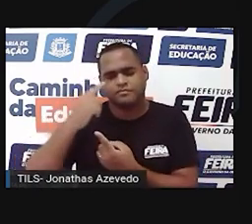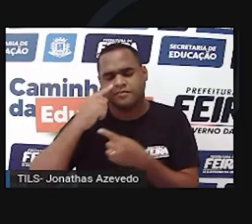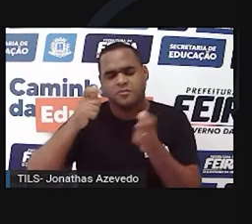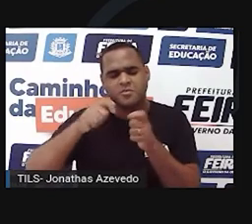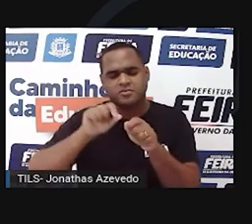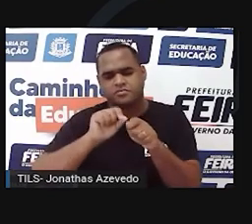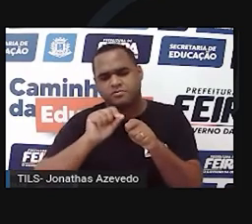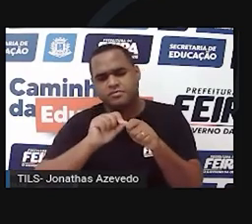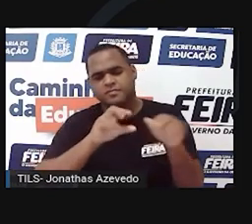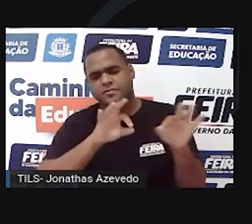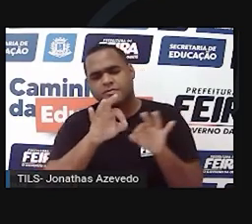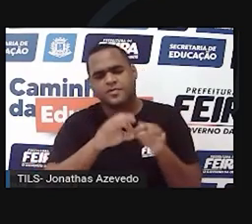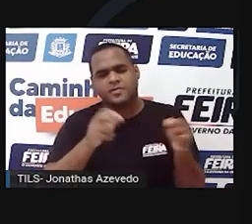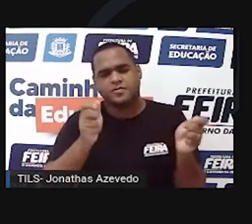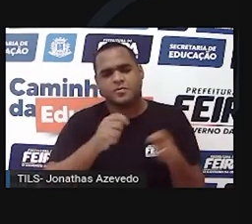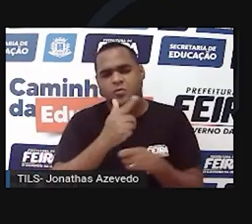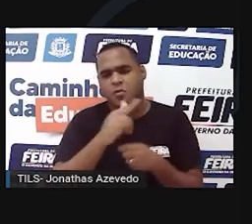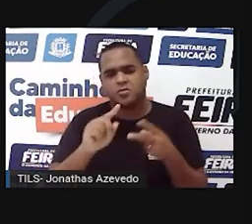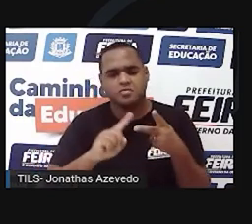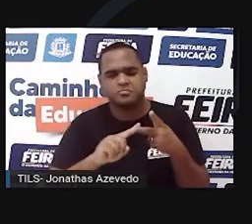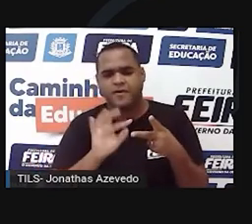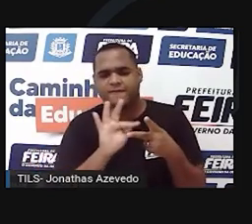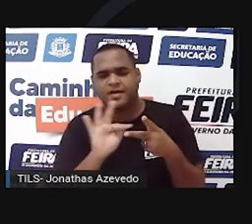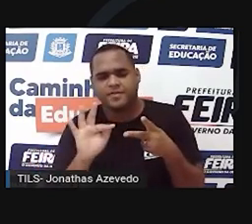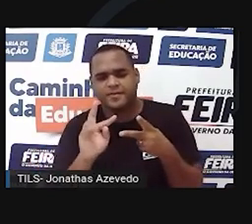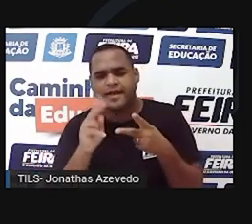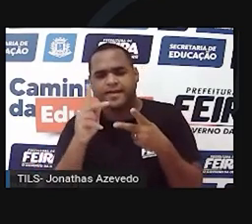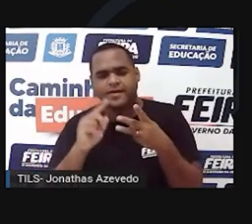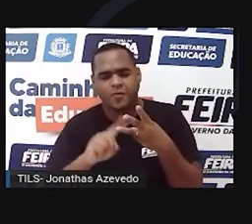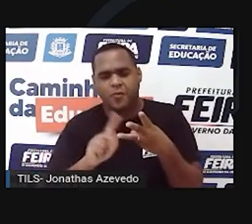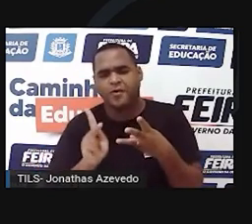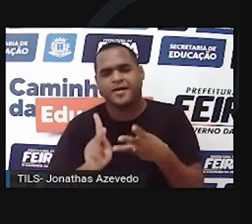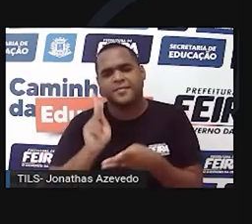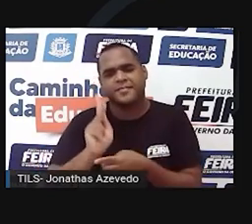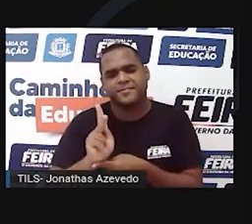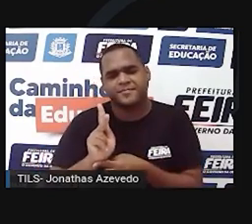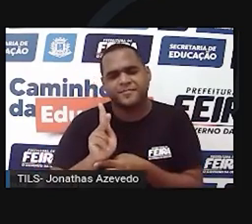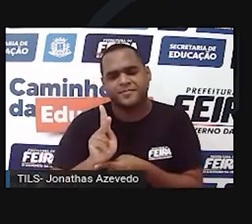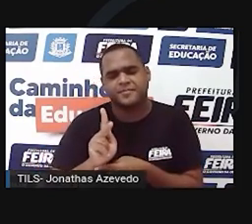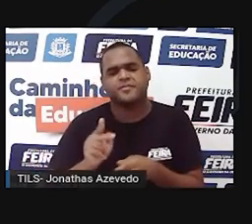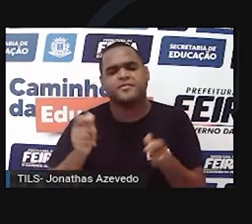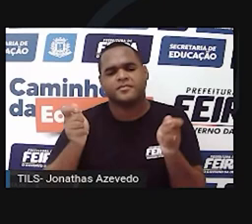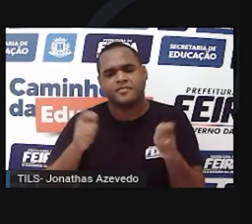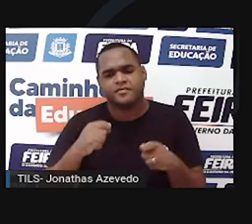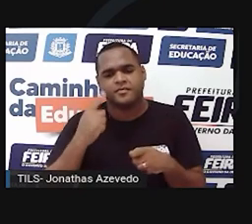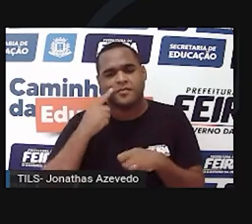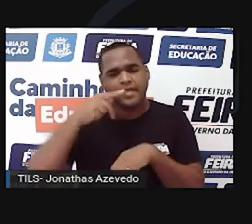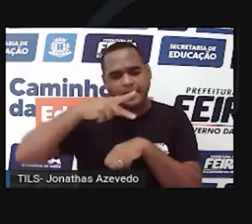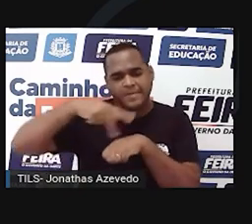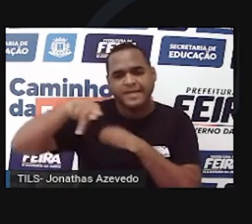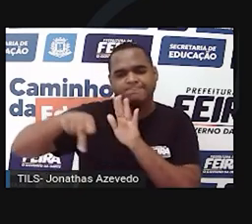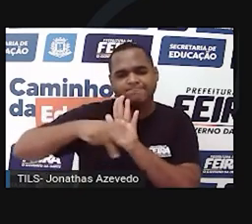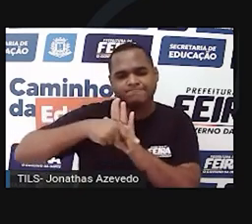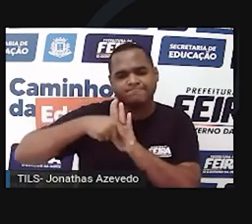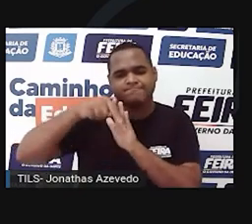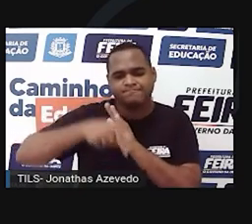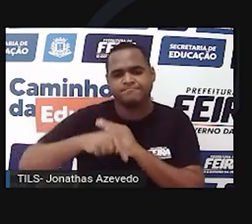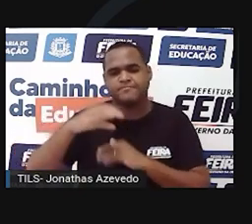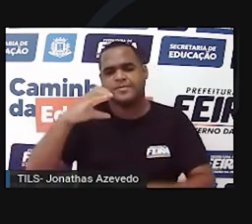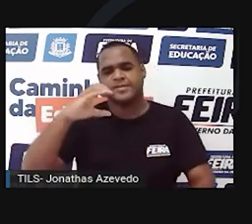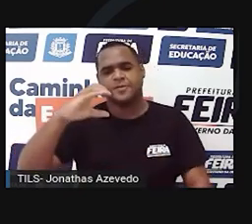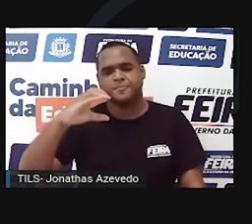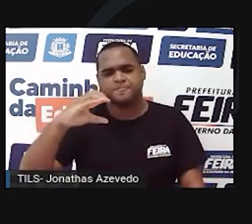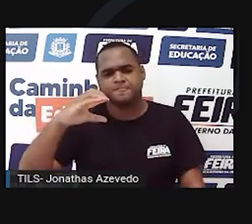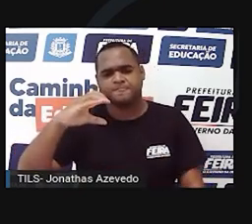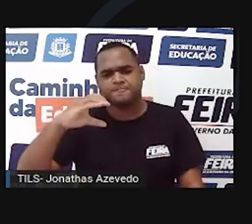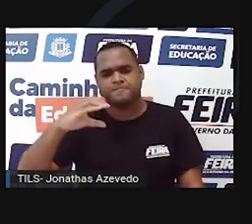isso também com o Fahrenheit e com o Kelvin. Mas aqui o nosso foco é o Celsius, porque